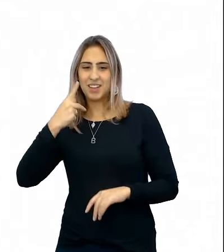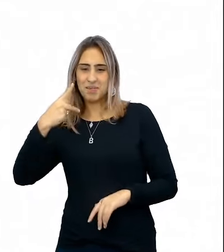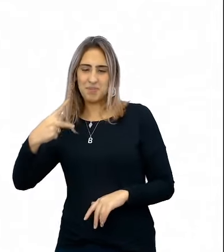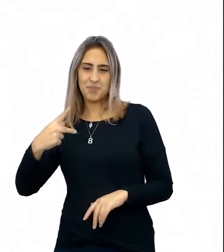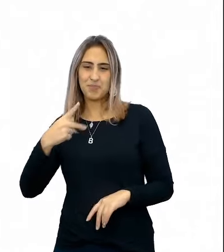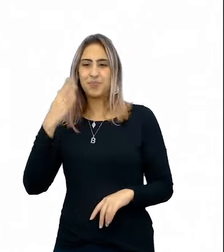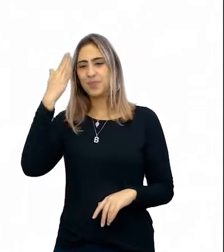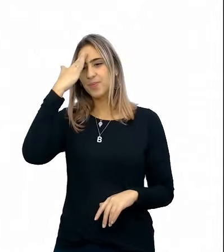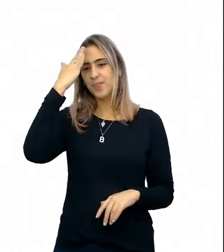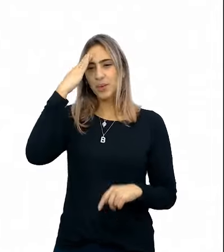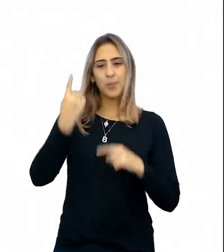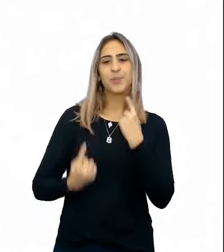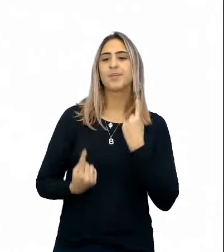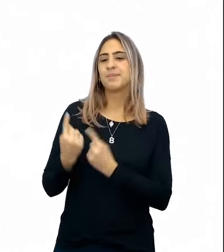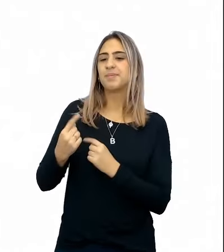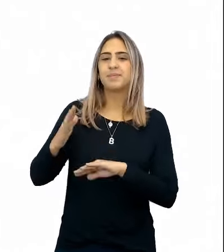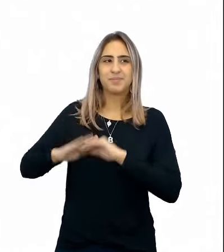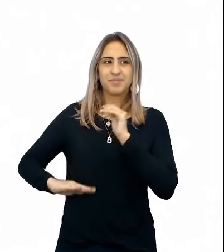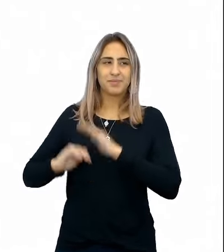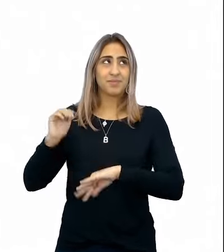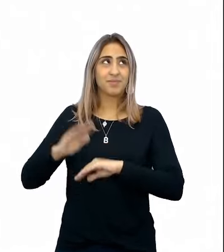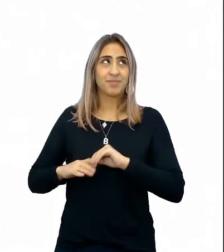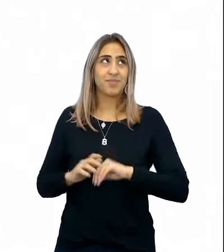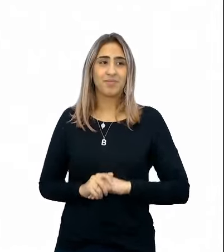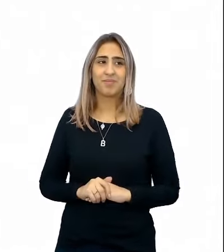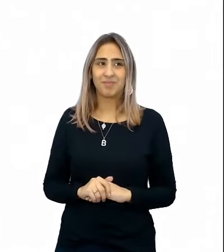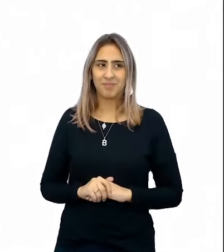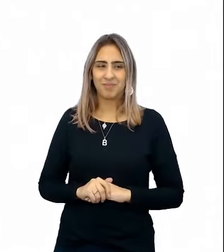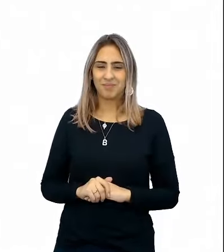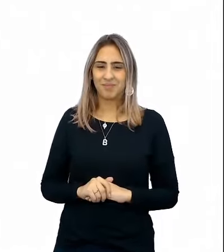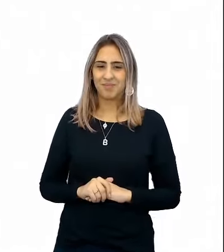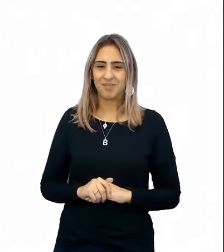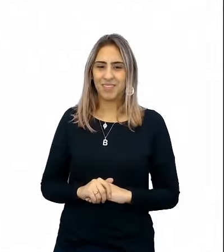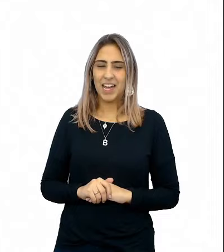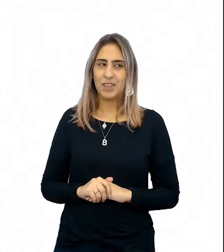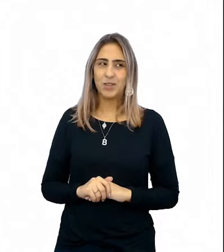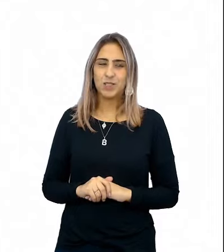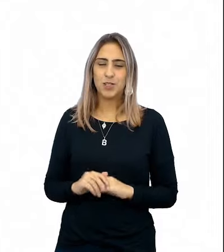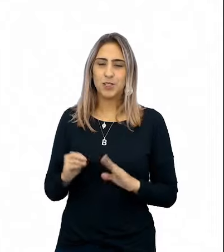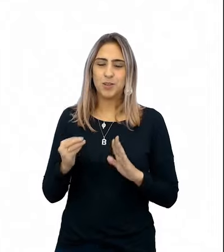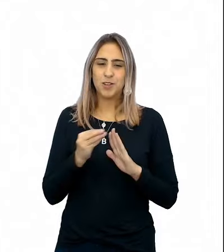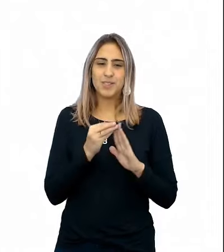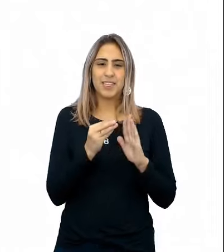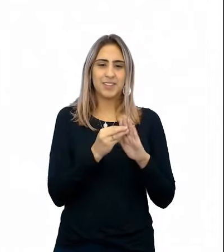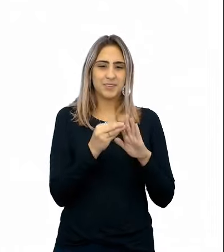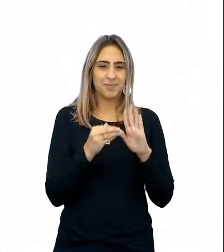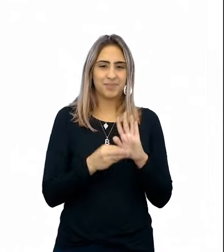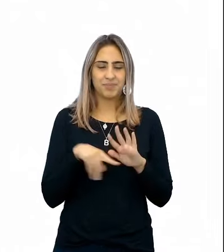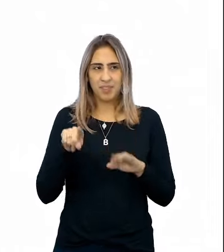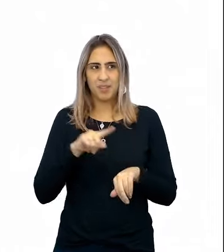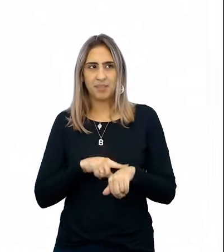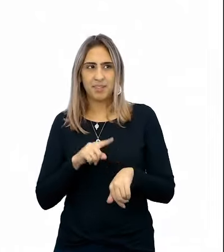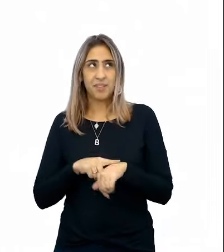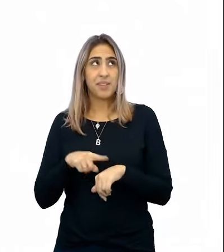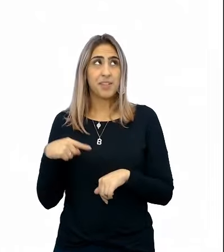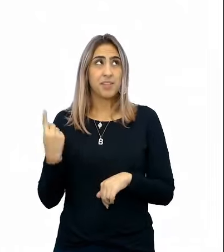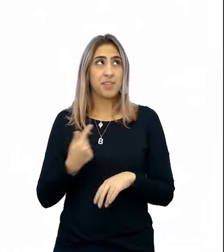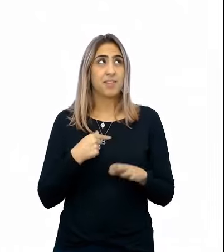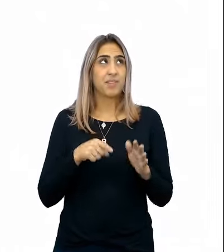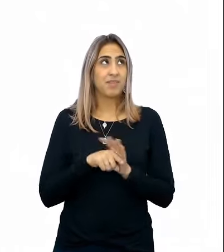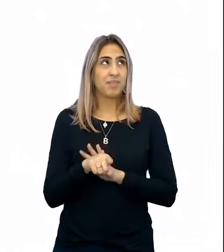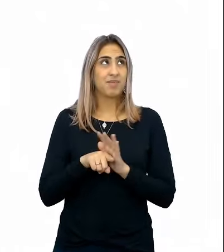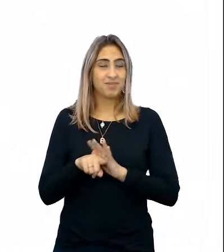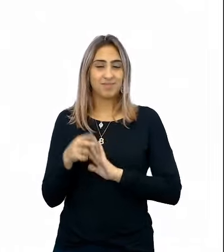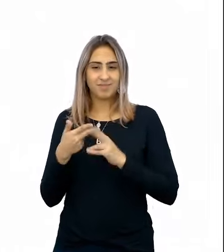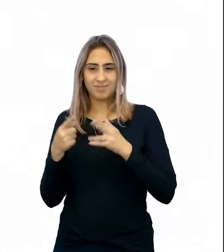para entender quais as habilidades precisam ser retomadas. No terceiro momento, analisaremos os